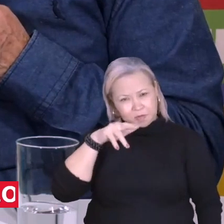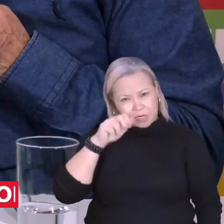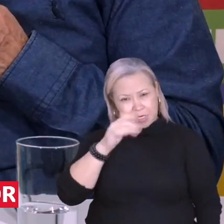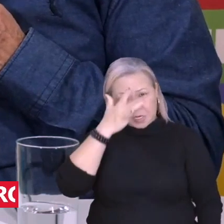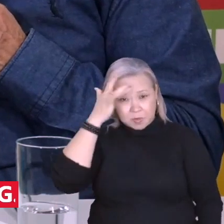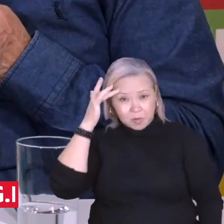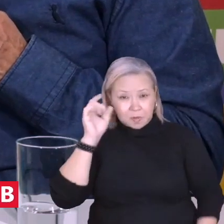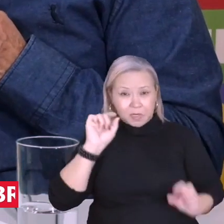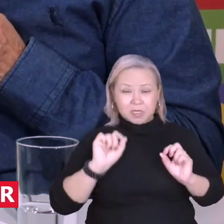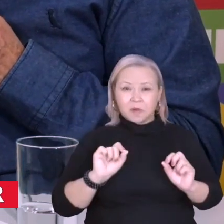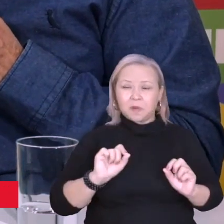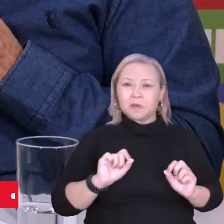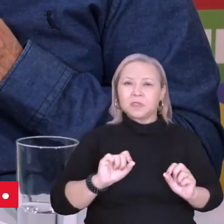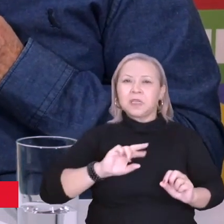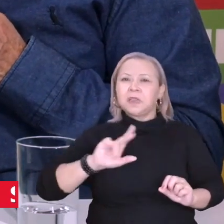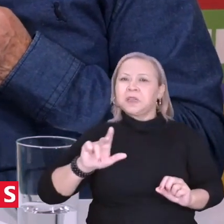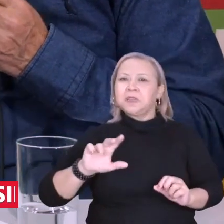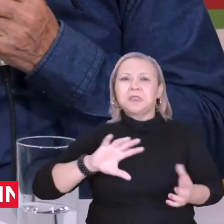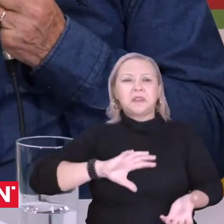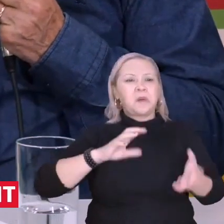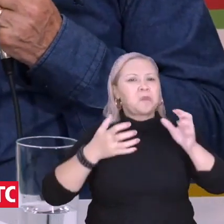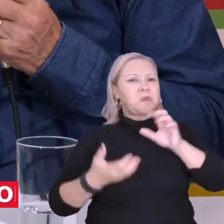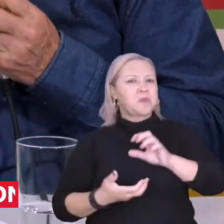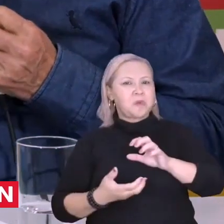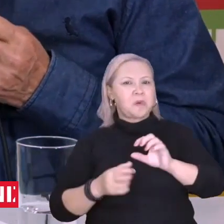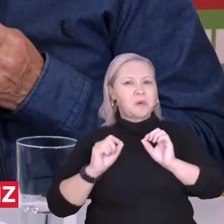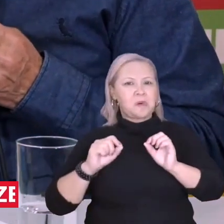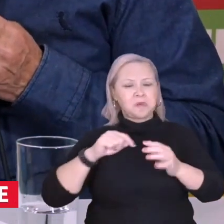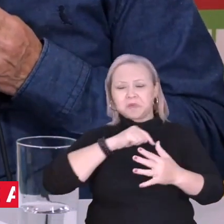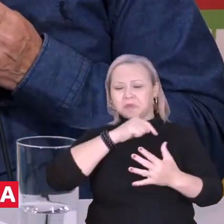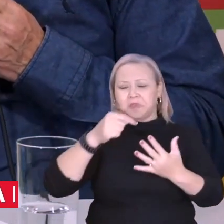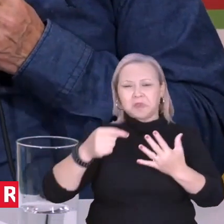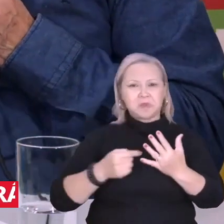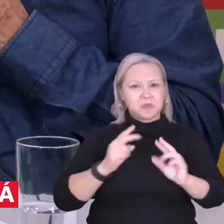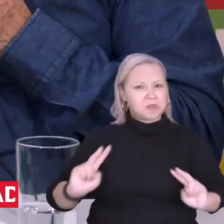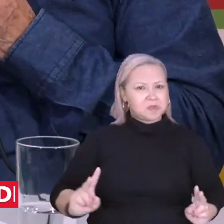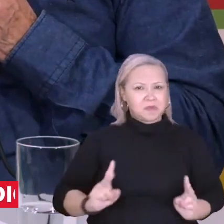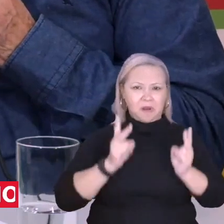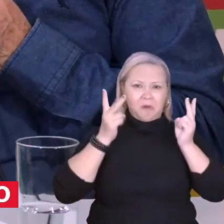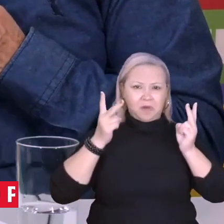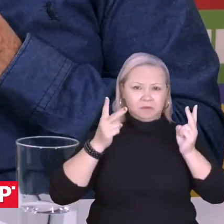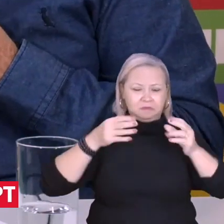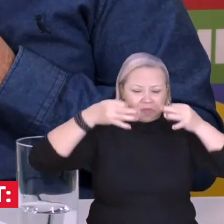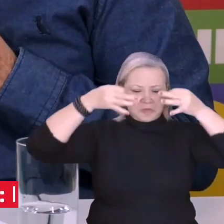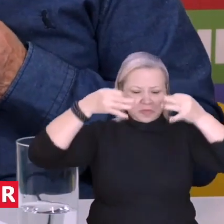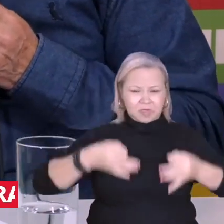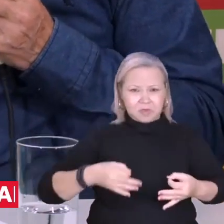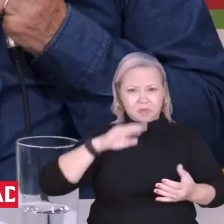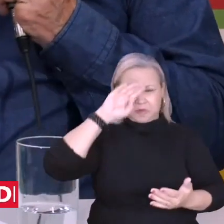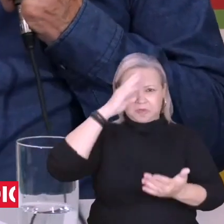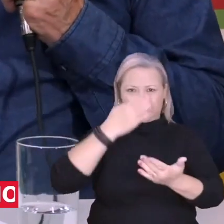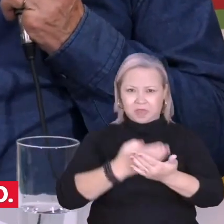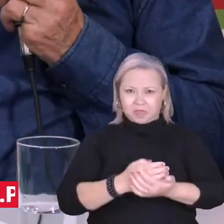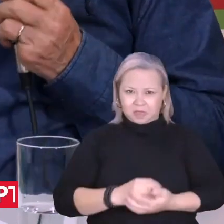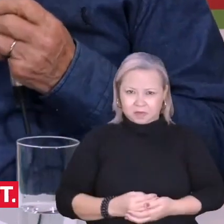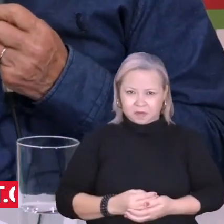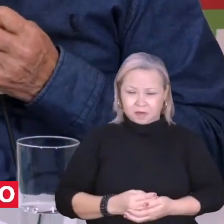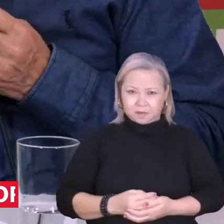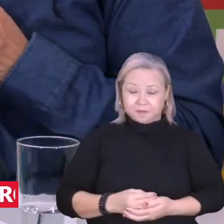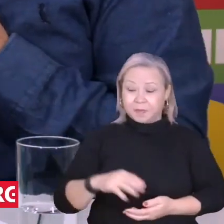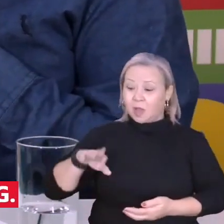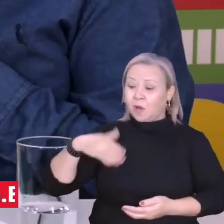tentativa de corrosão do tecido social em todas as suas dimensões. E sempre que